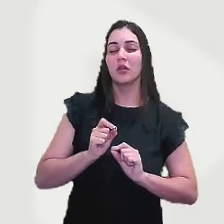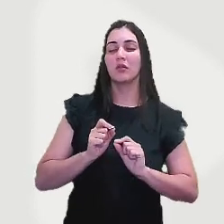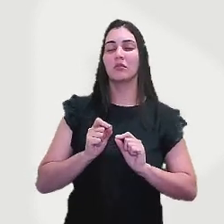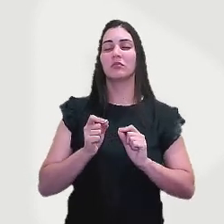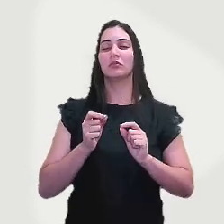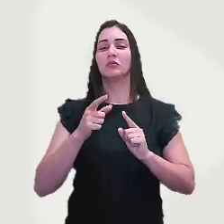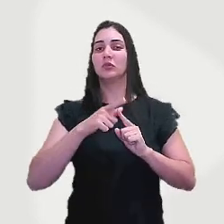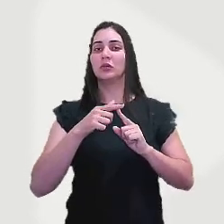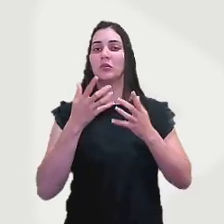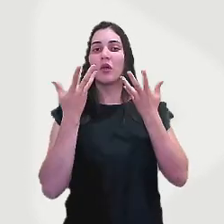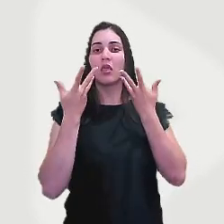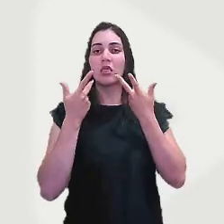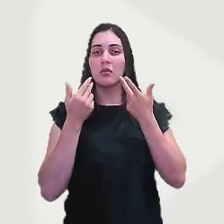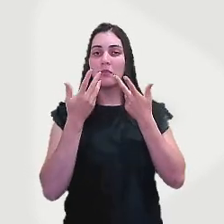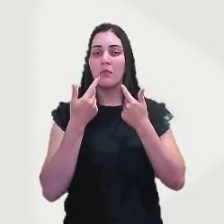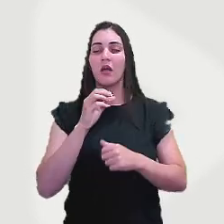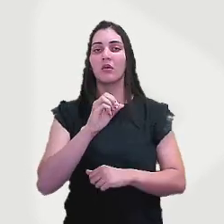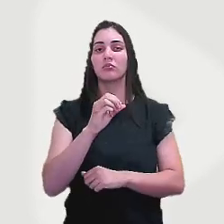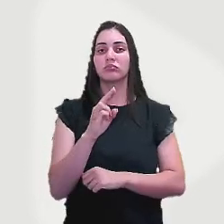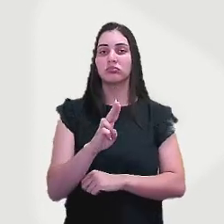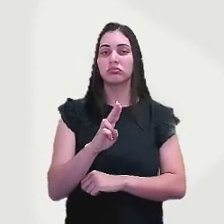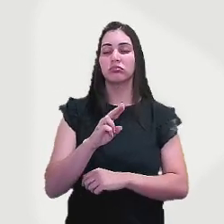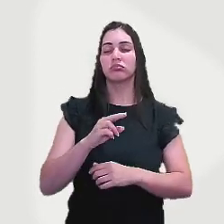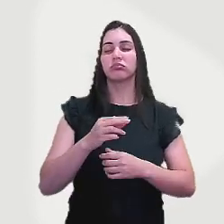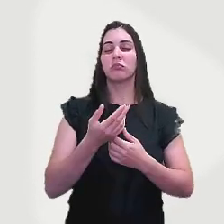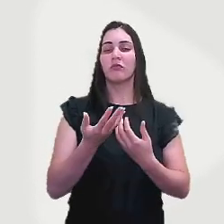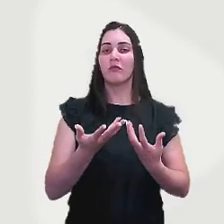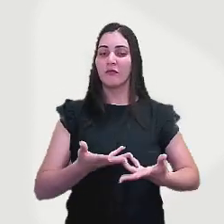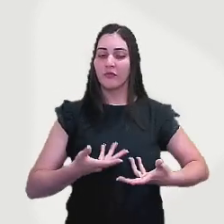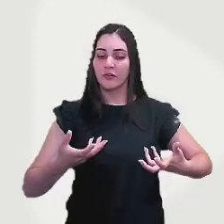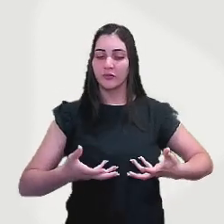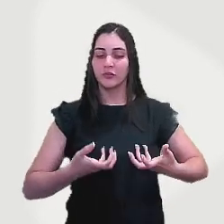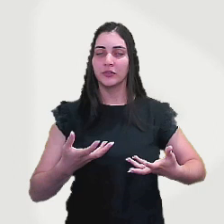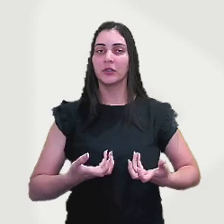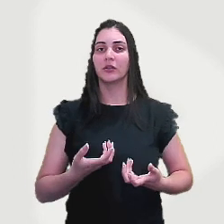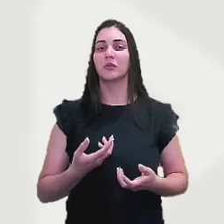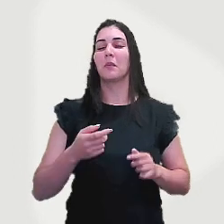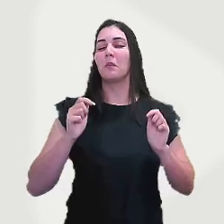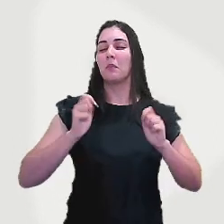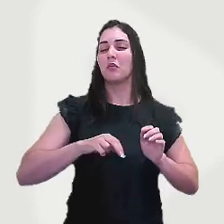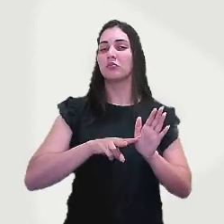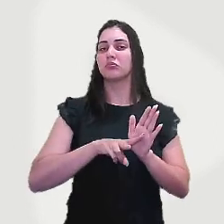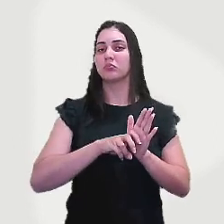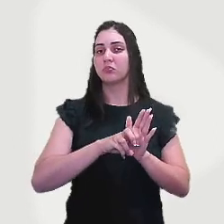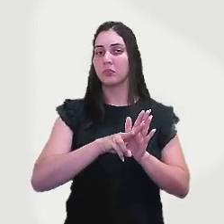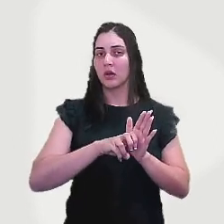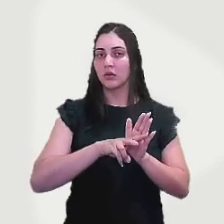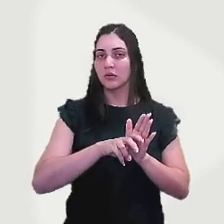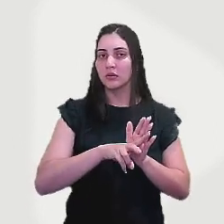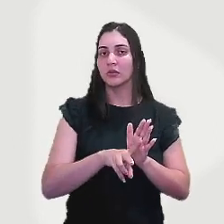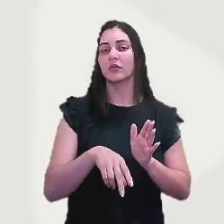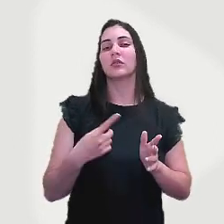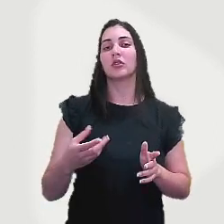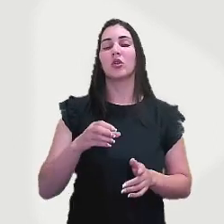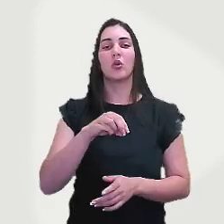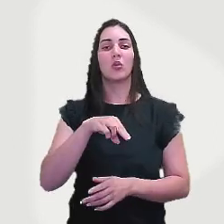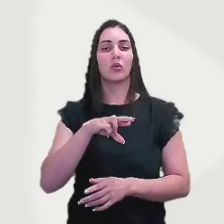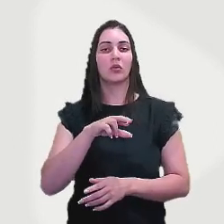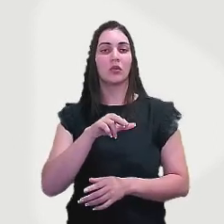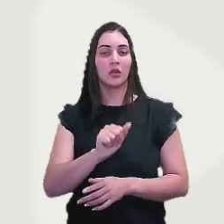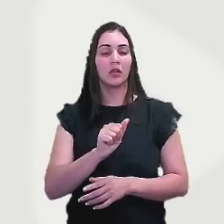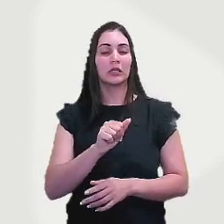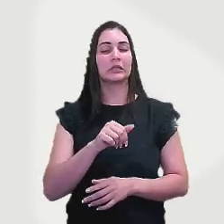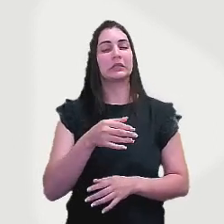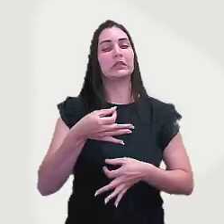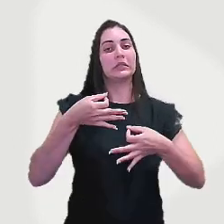origem vegetal. Então é bom a gente guardar essas informações, tá? Seja de uma bactéria, né? Seja de um monera, seja de um outro organismo. Então, de